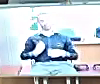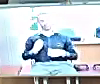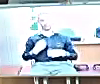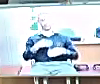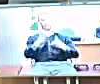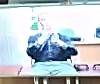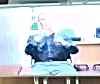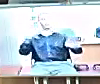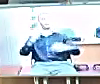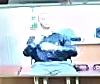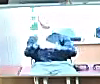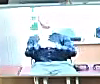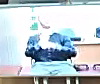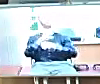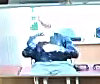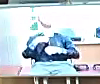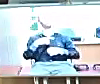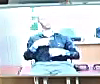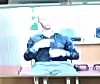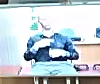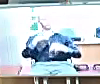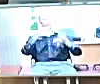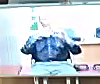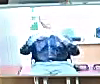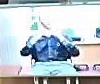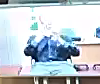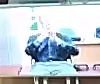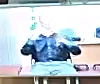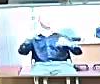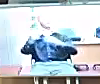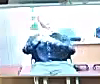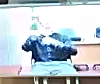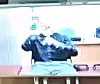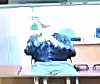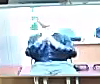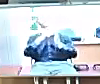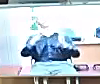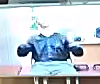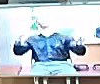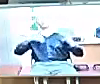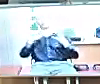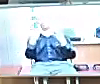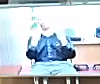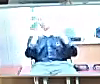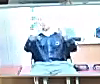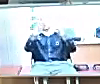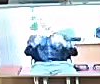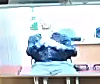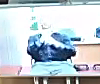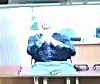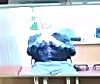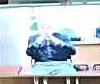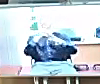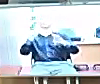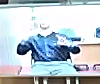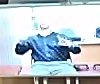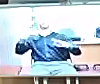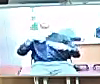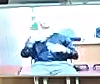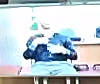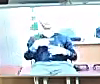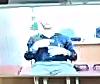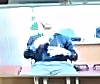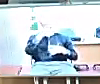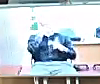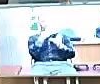se houver e só comunica que a fila de espera está grande viu gente é realmente estou vendo aqui um levantamento